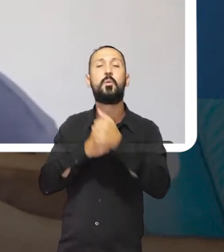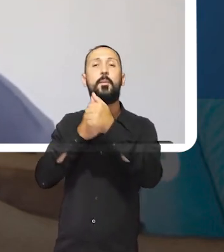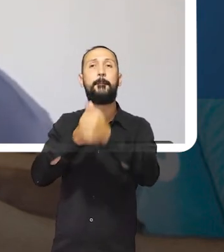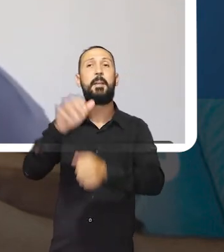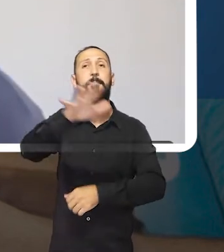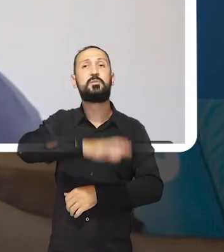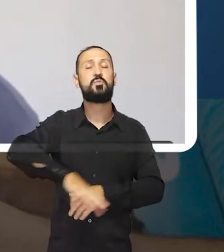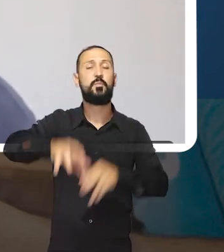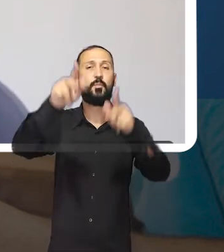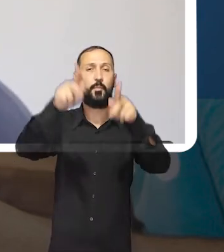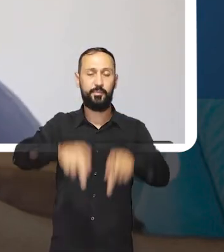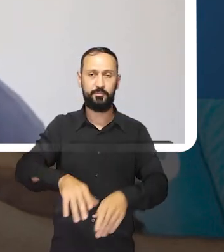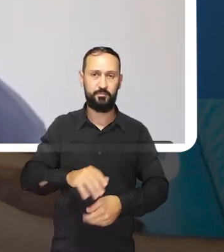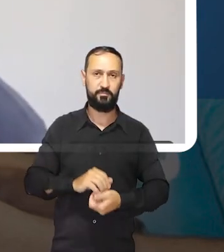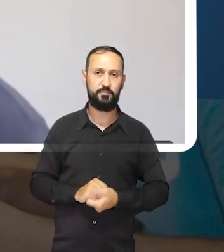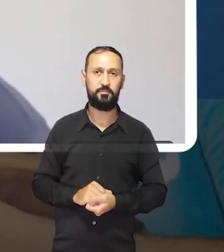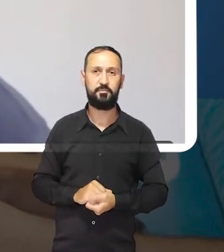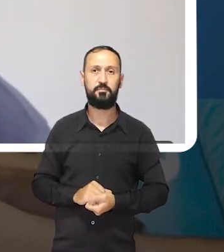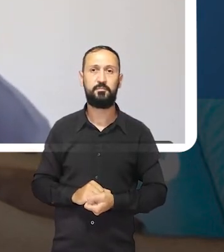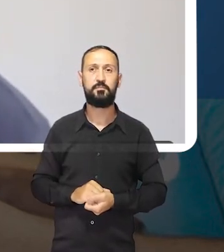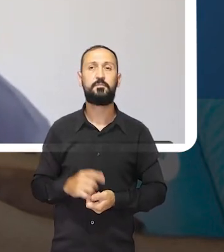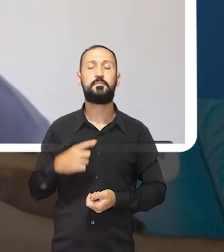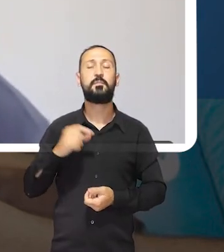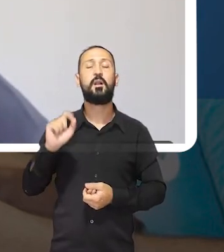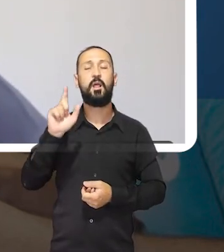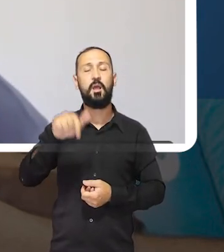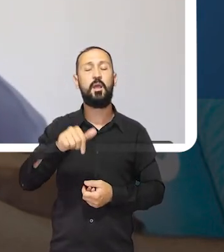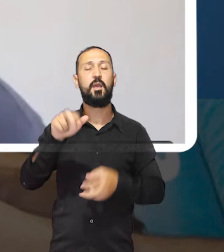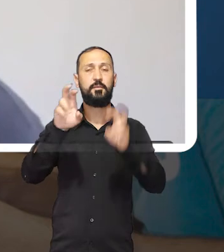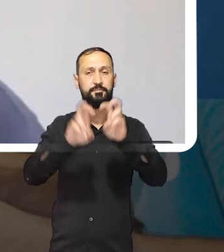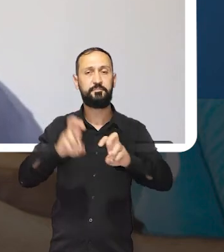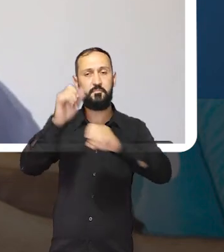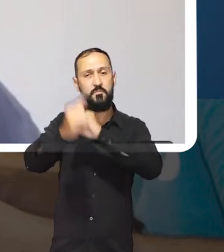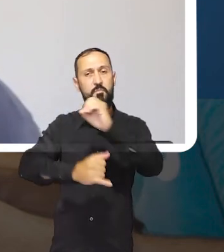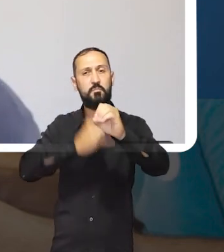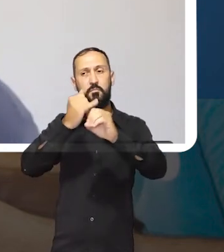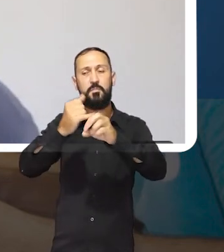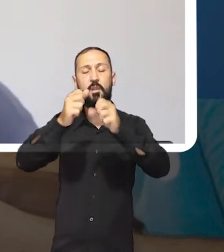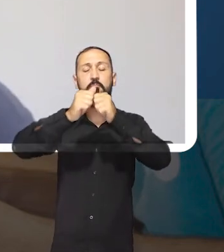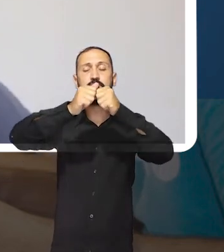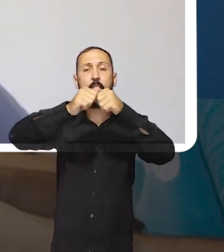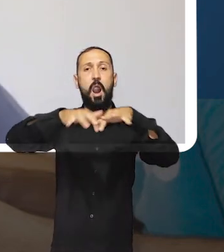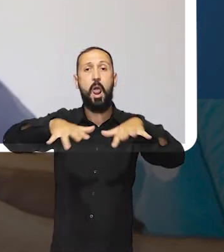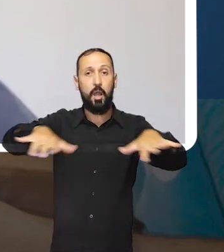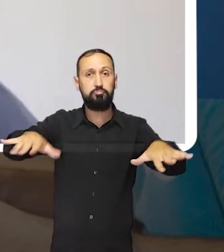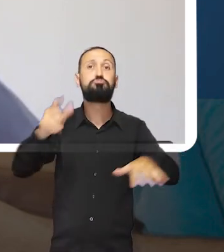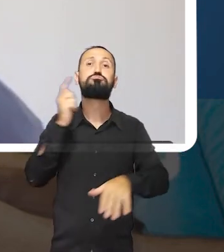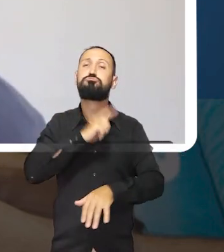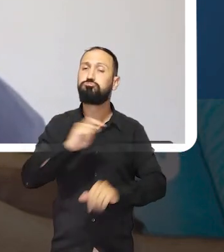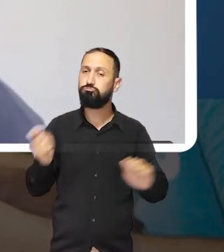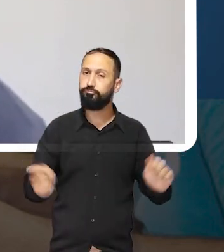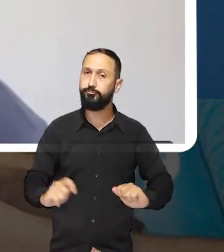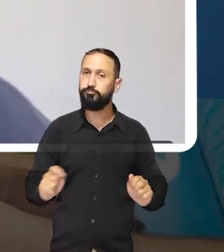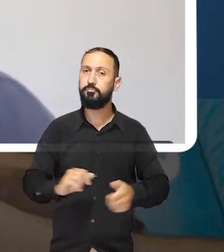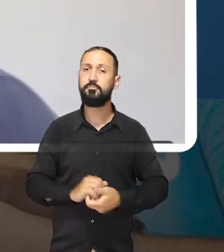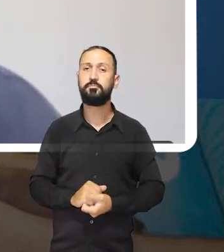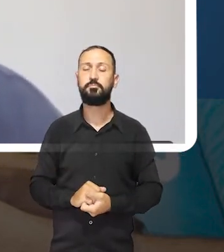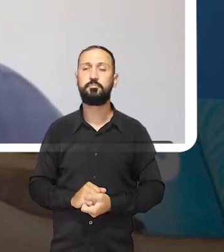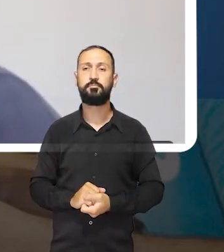escritores dirigidos ao grande público, né? Porque ela é uma revista online e ela tem uma ampla amplitude,